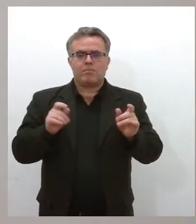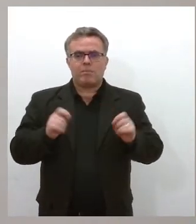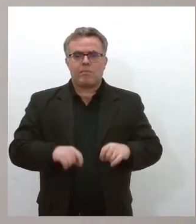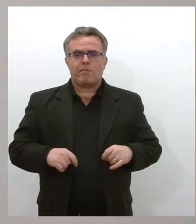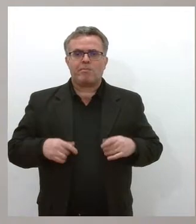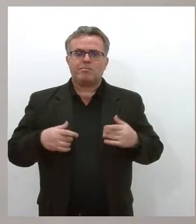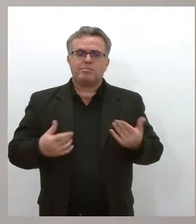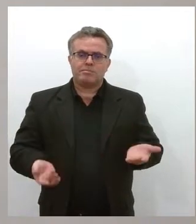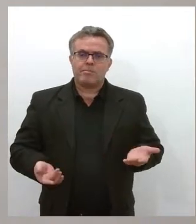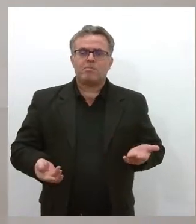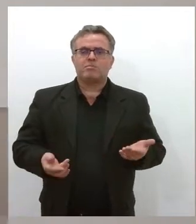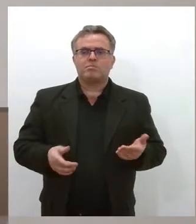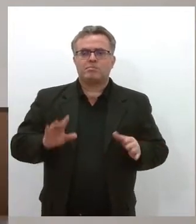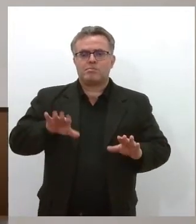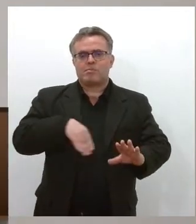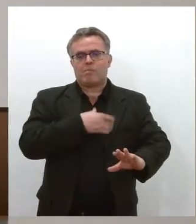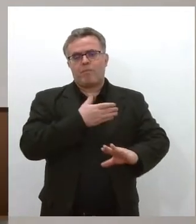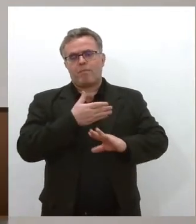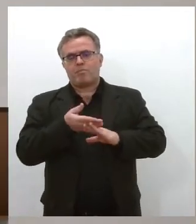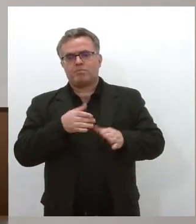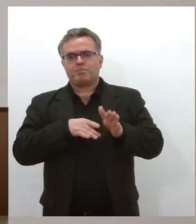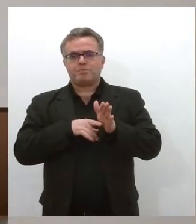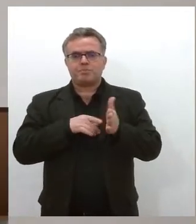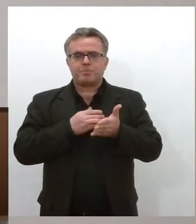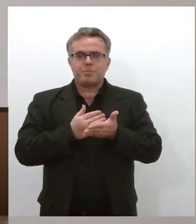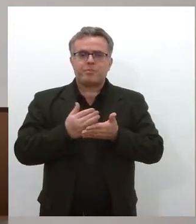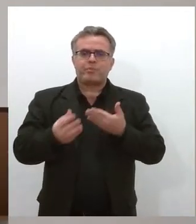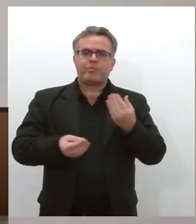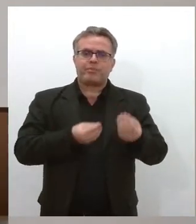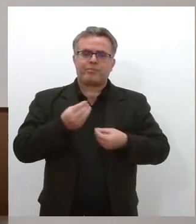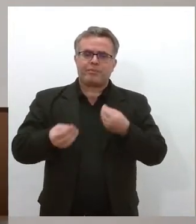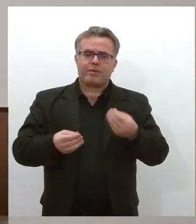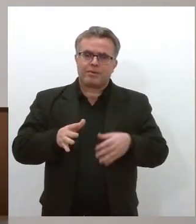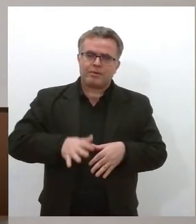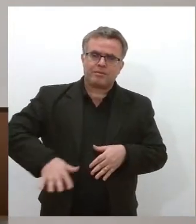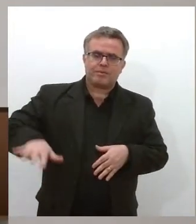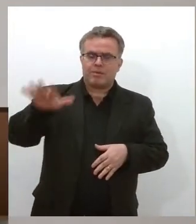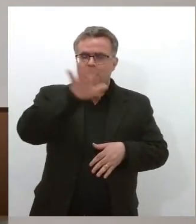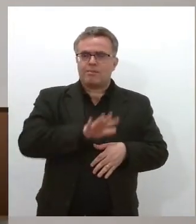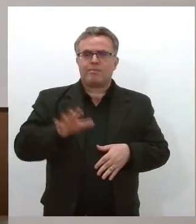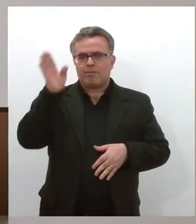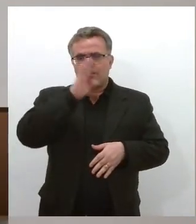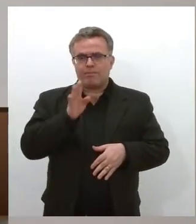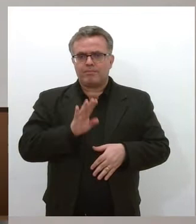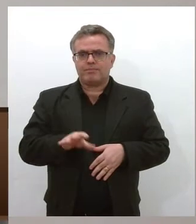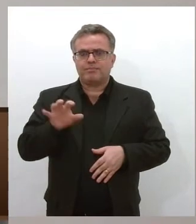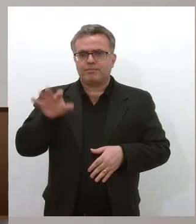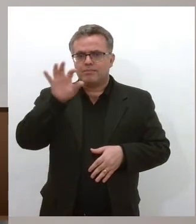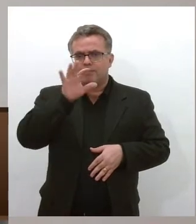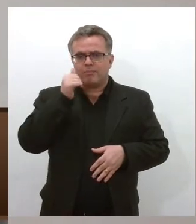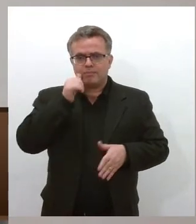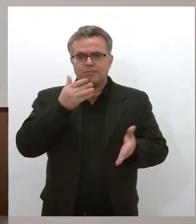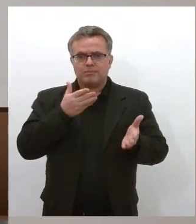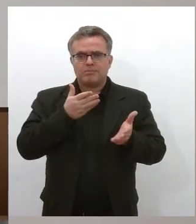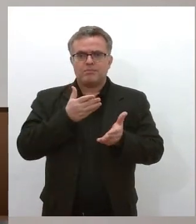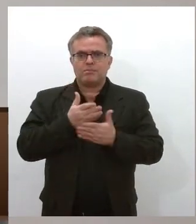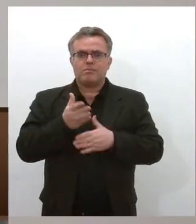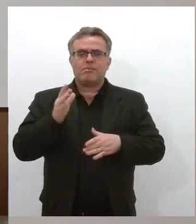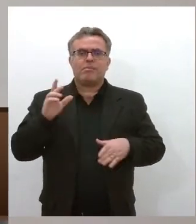panorama inicial, né, do cenário nacional e da eleição dessas mulheres, está no nosso Instagram,